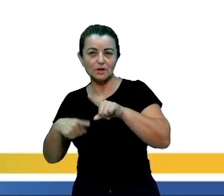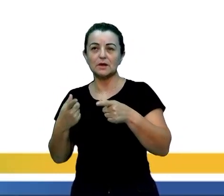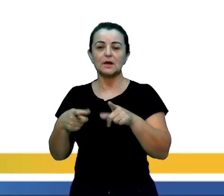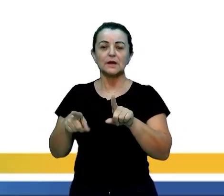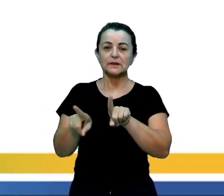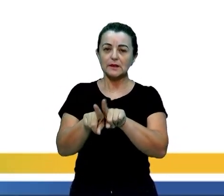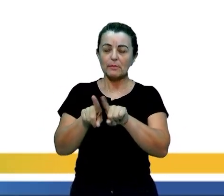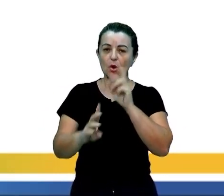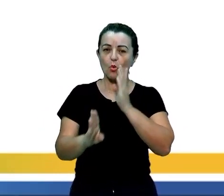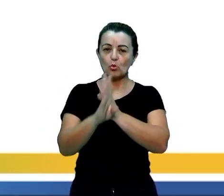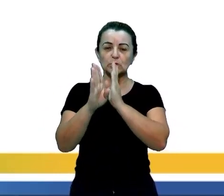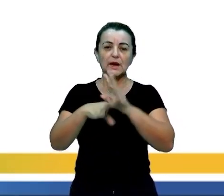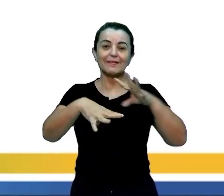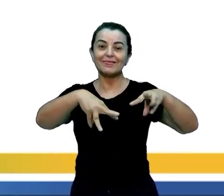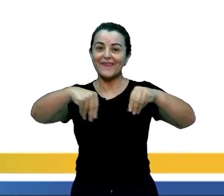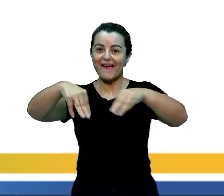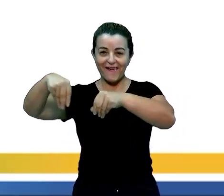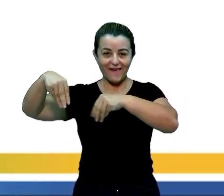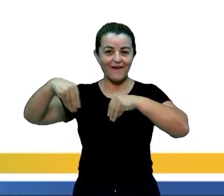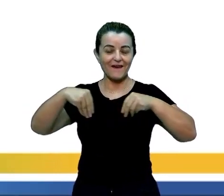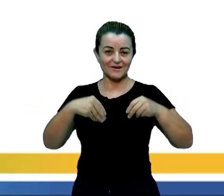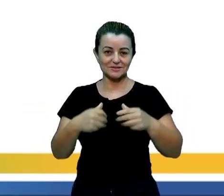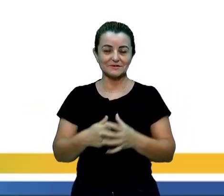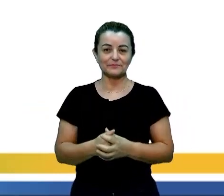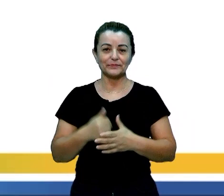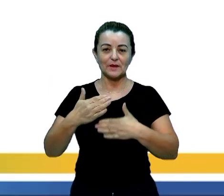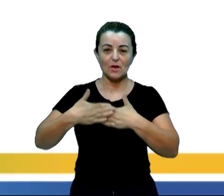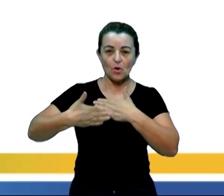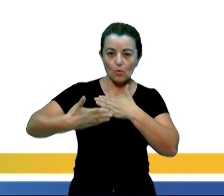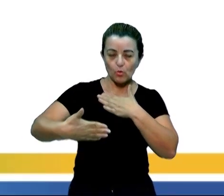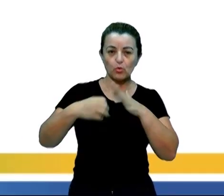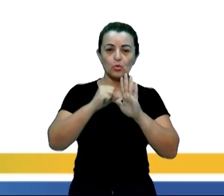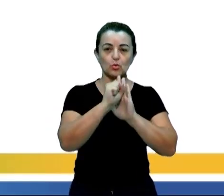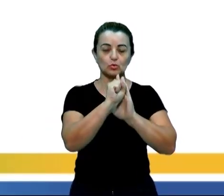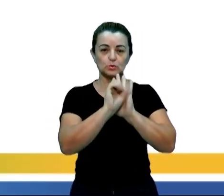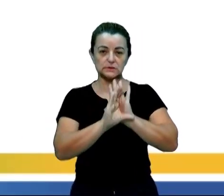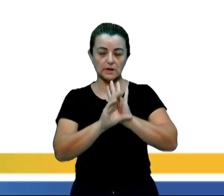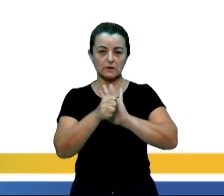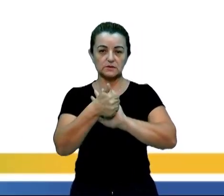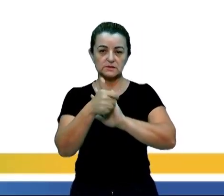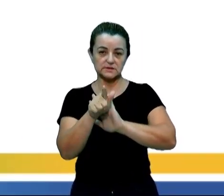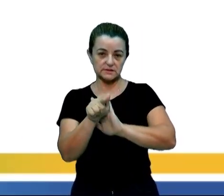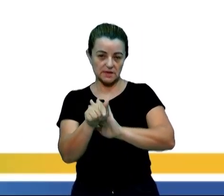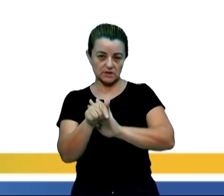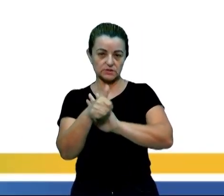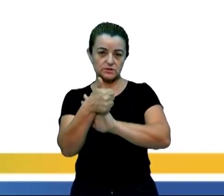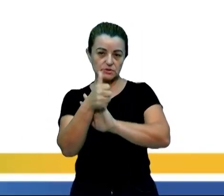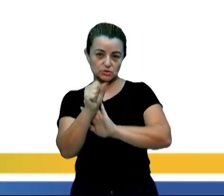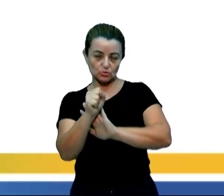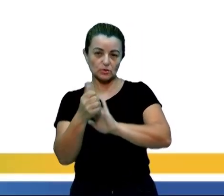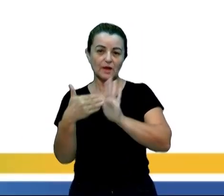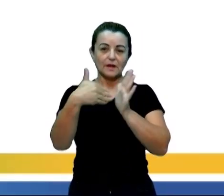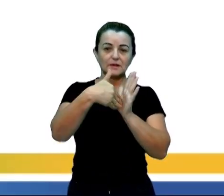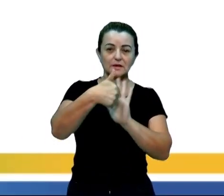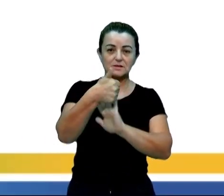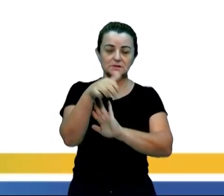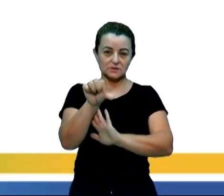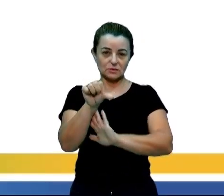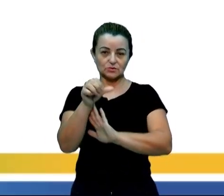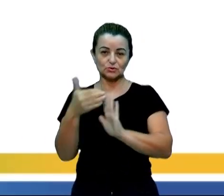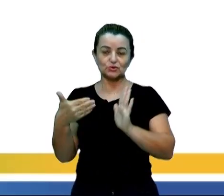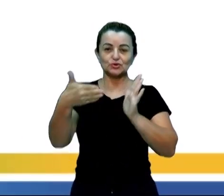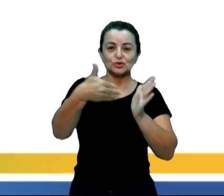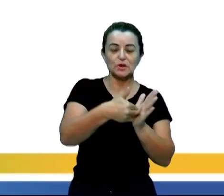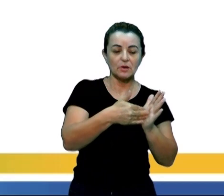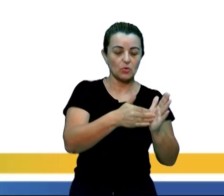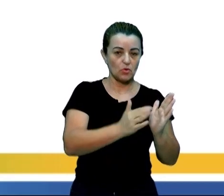termos comerciais, certo? A partir dos séculos 17, 18 e 19, a gente chega na segunda